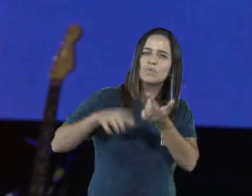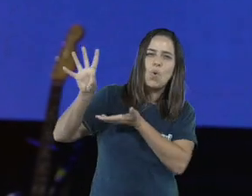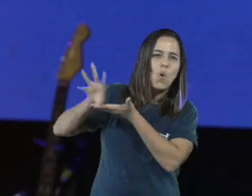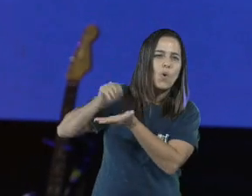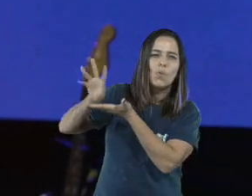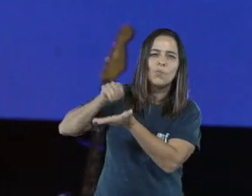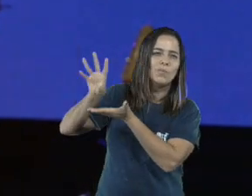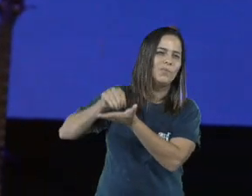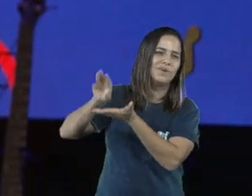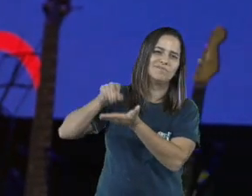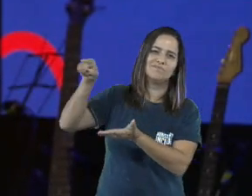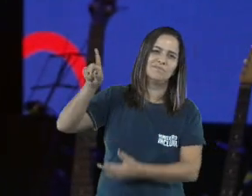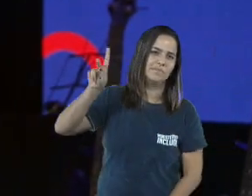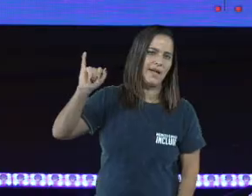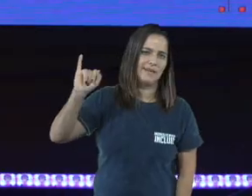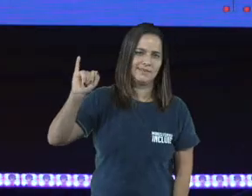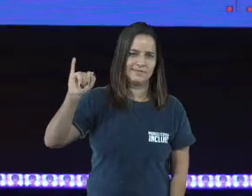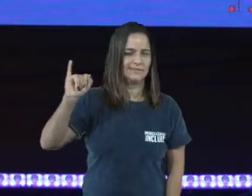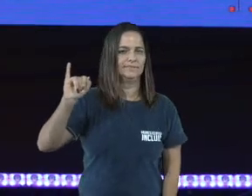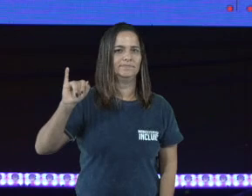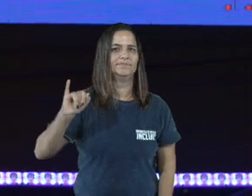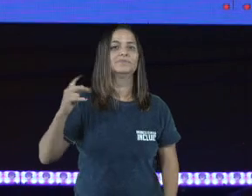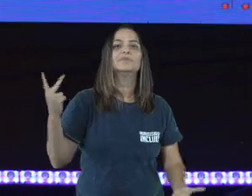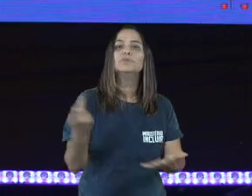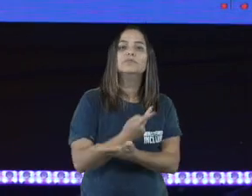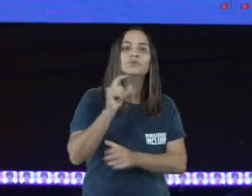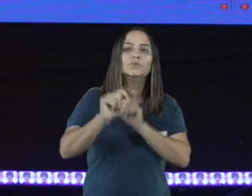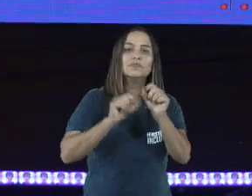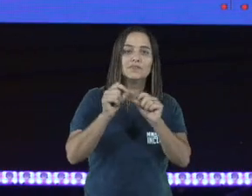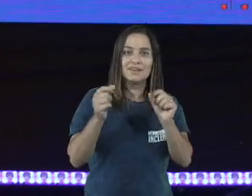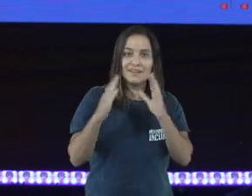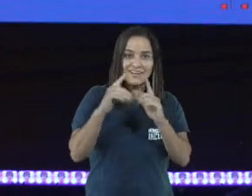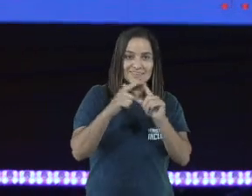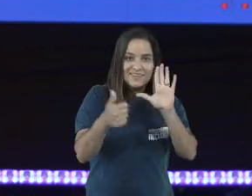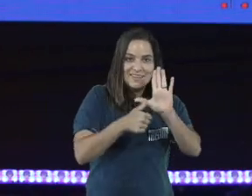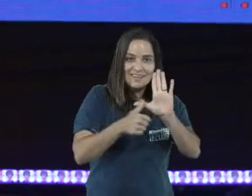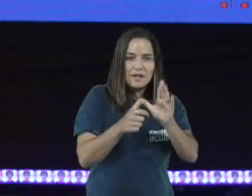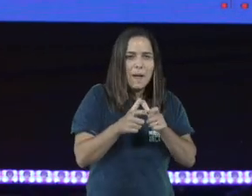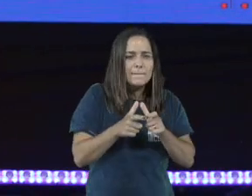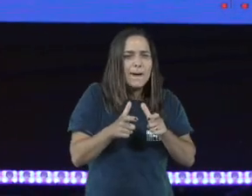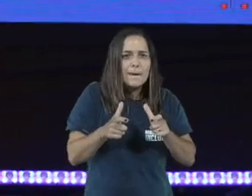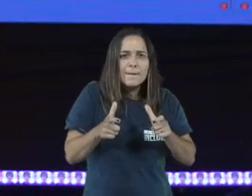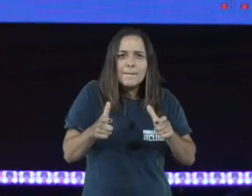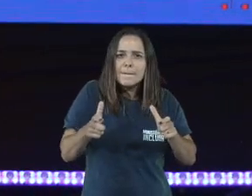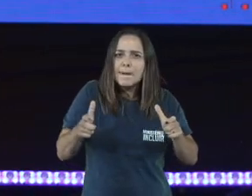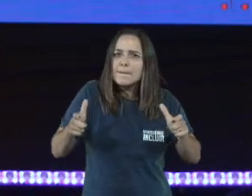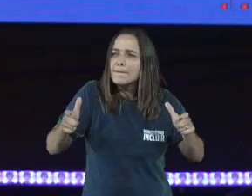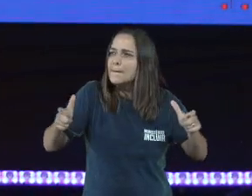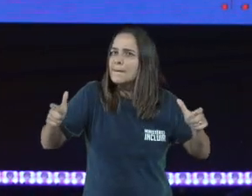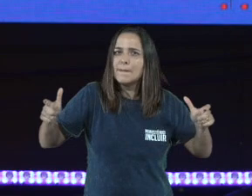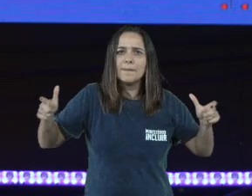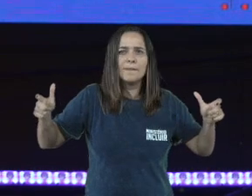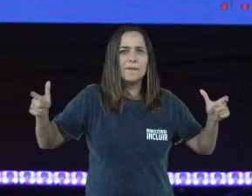igreja Nossa aqui por centenas e centenas de menos que tem gente que passou dos milhares de membros Oi